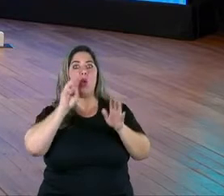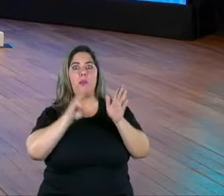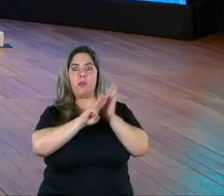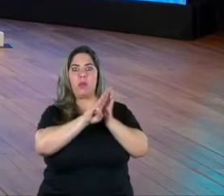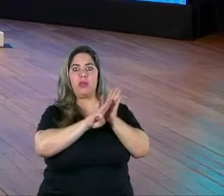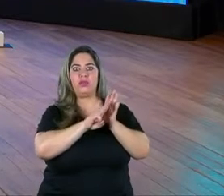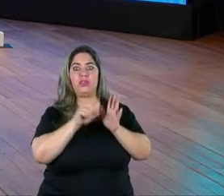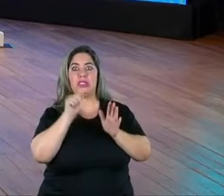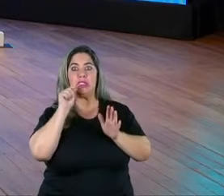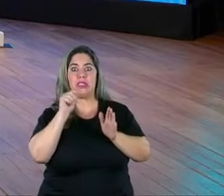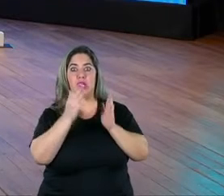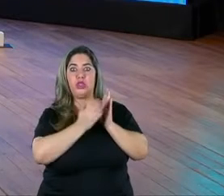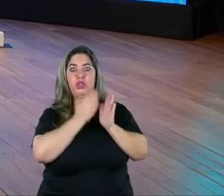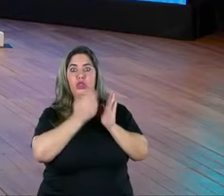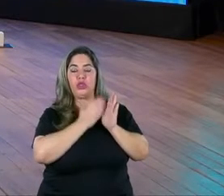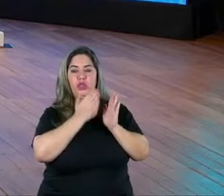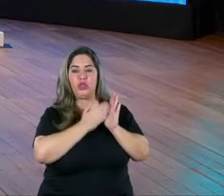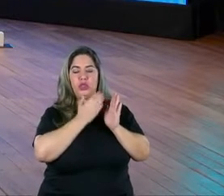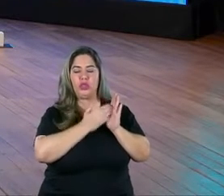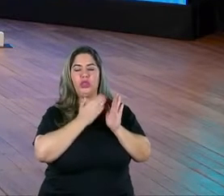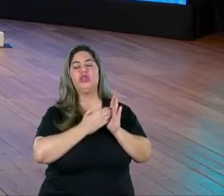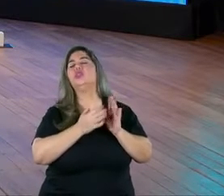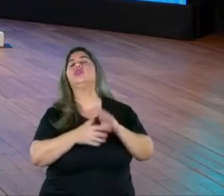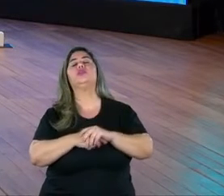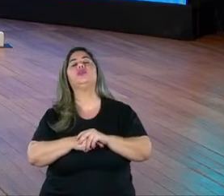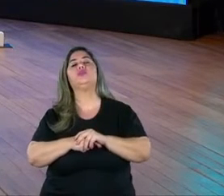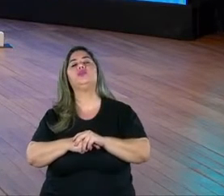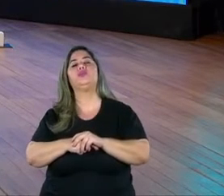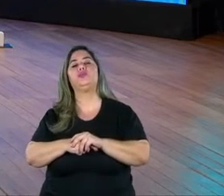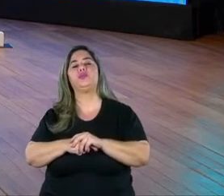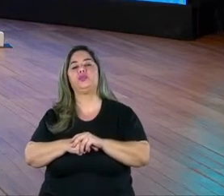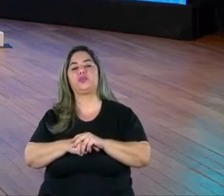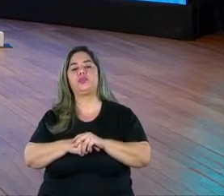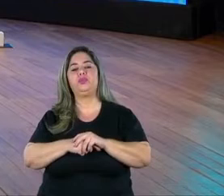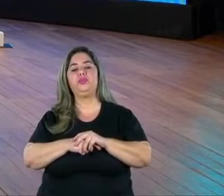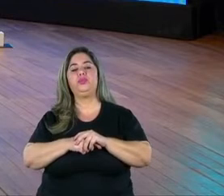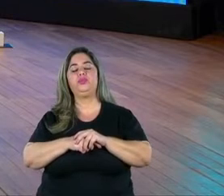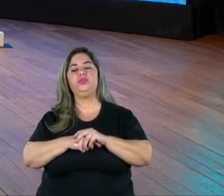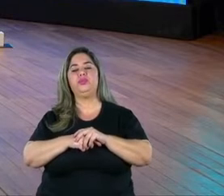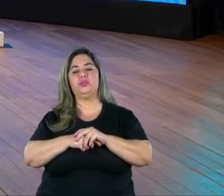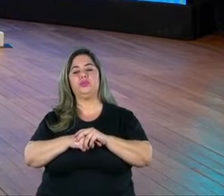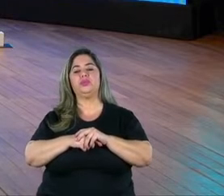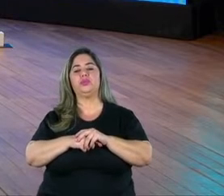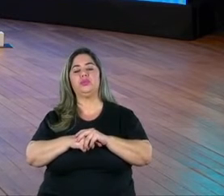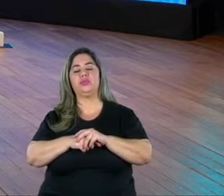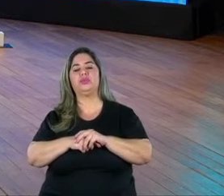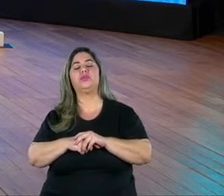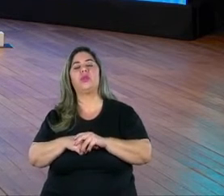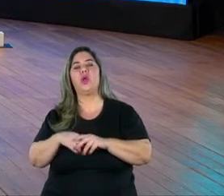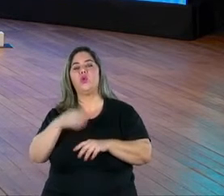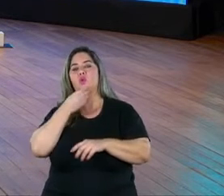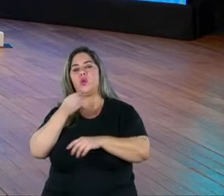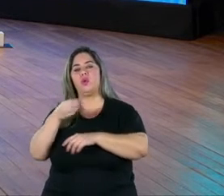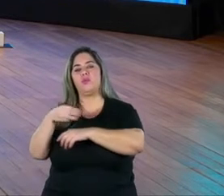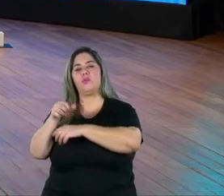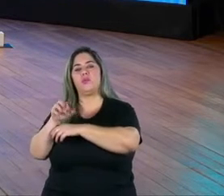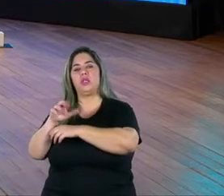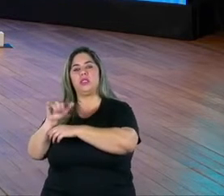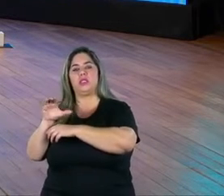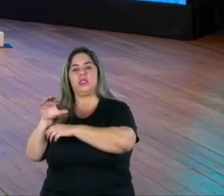de Em Busca do Tempo Perdido, de Marcel Proust, cujo bicentenário da morte será rememorado em